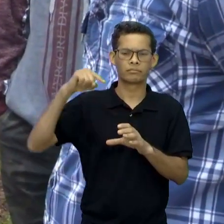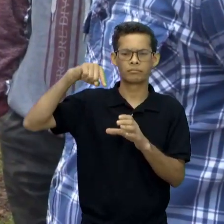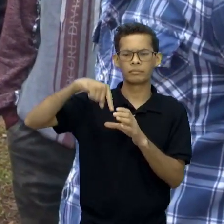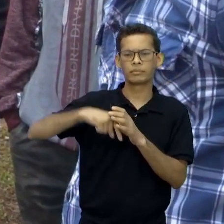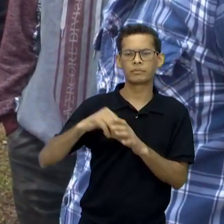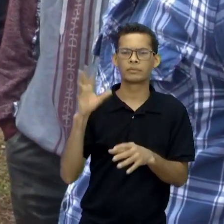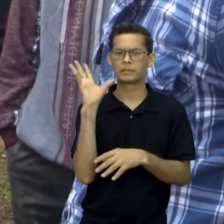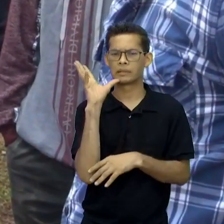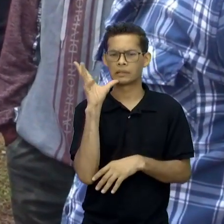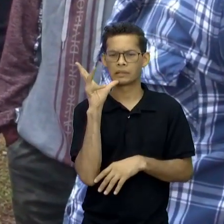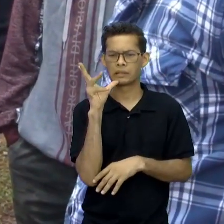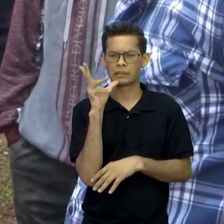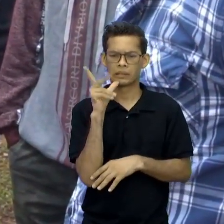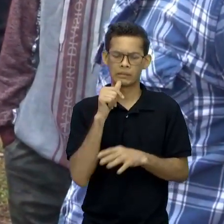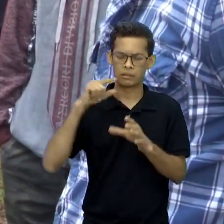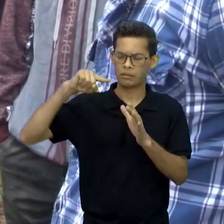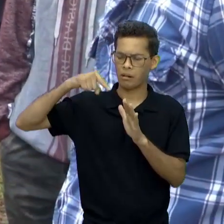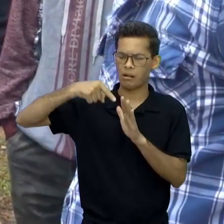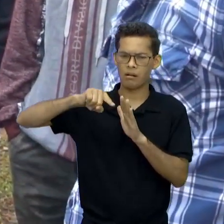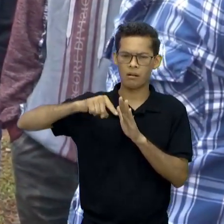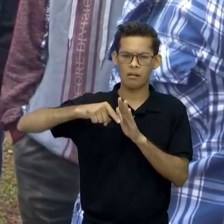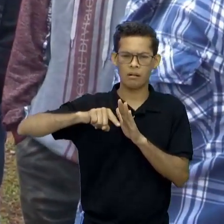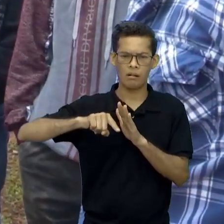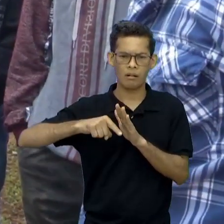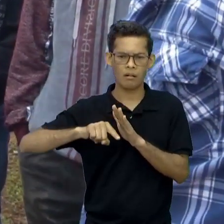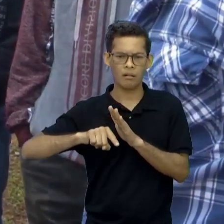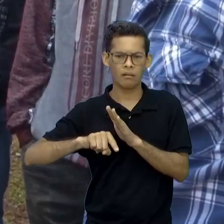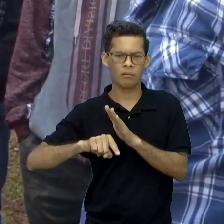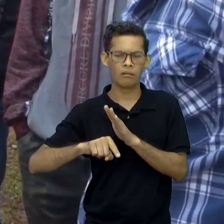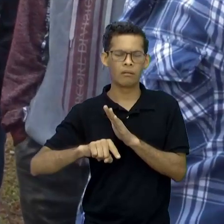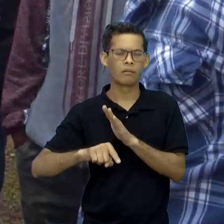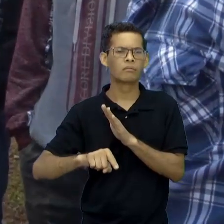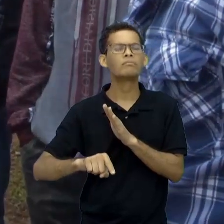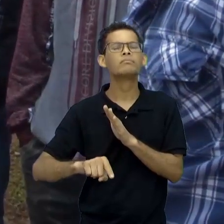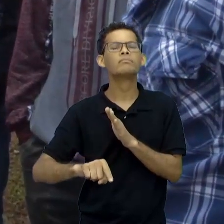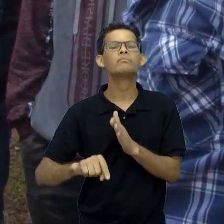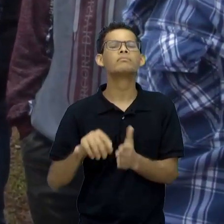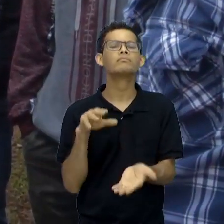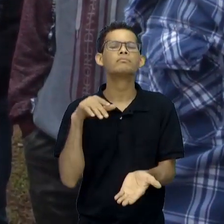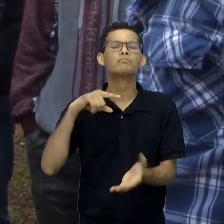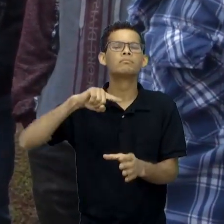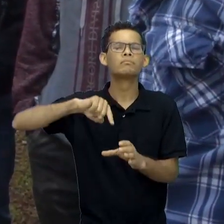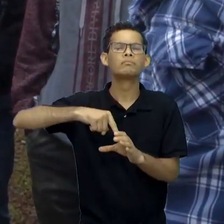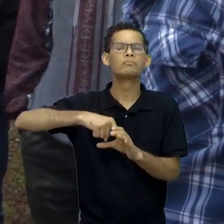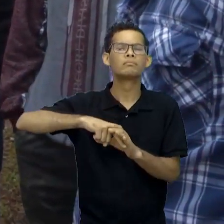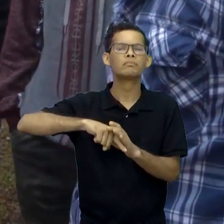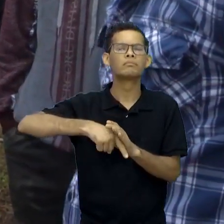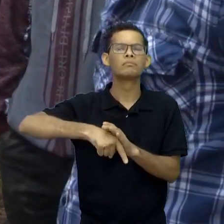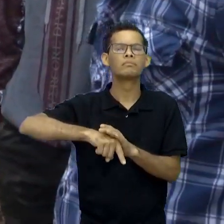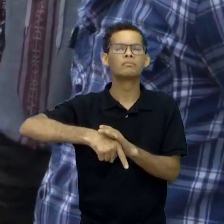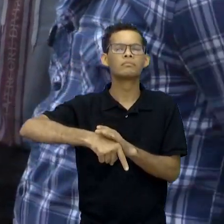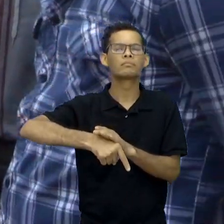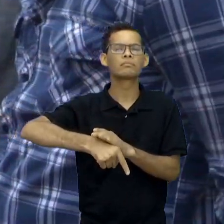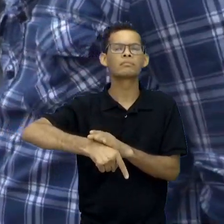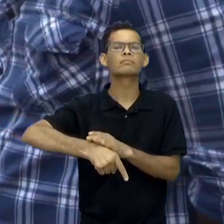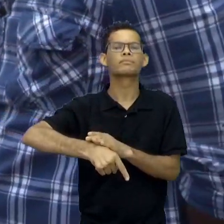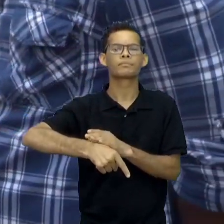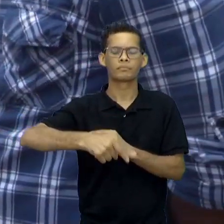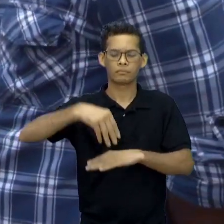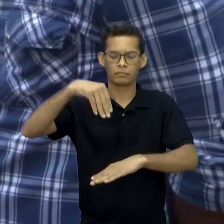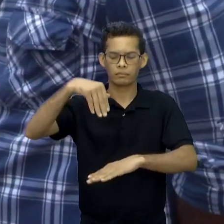Então ele viaja lentamente até pegar a base do tambor. Aí ele reflete, uma parte